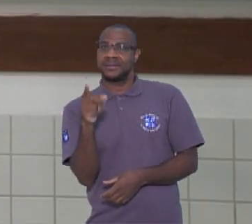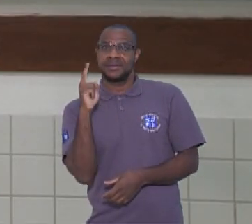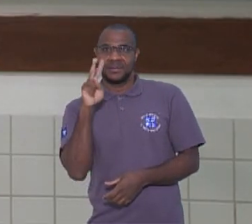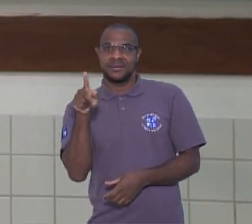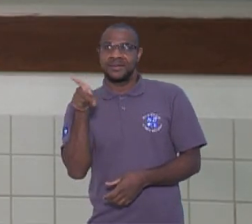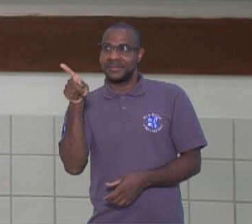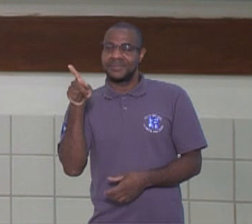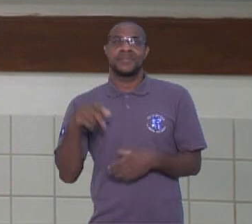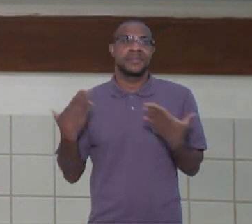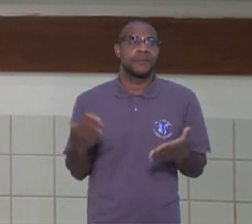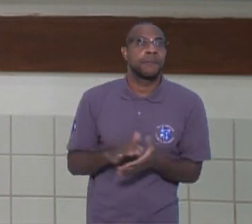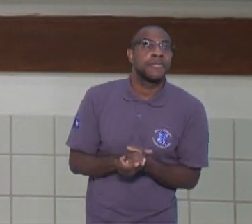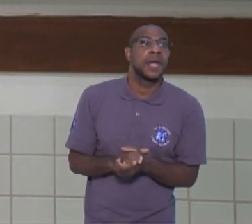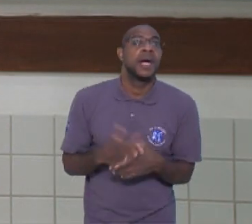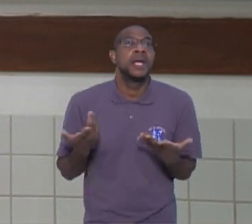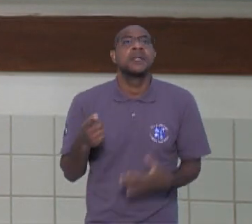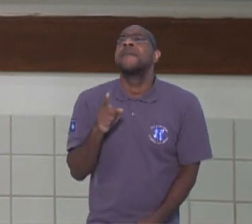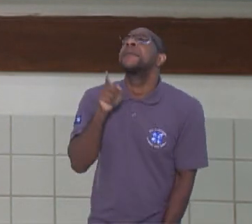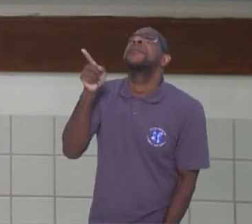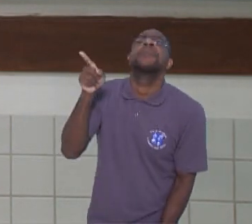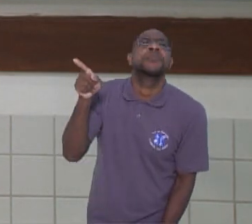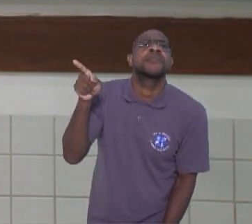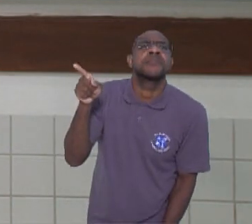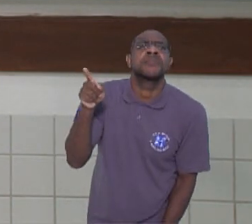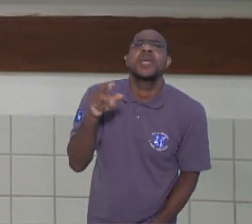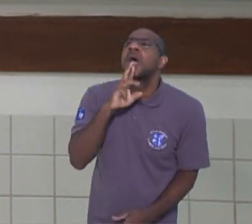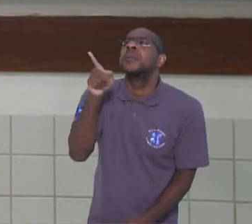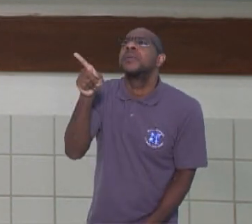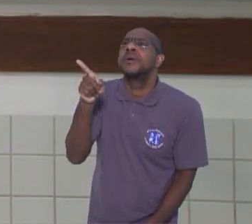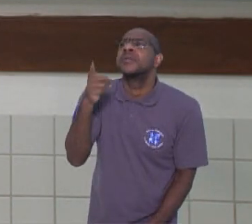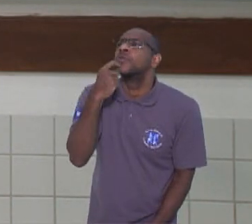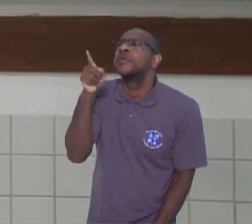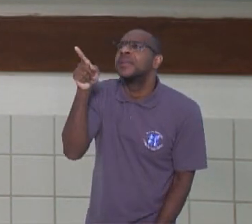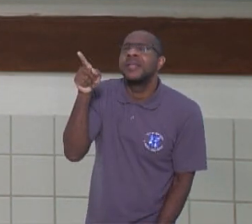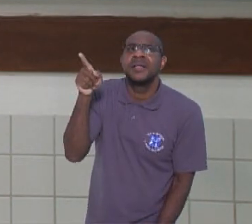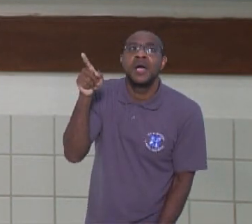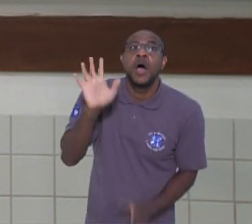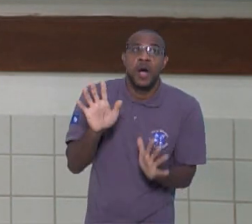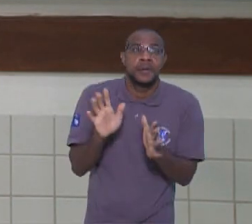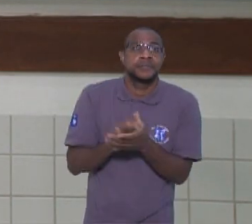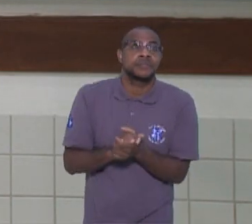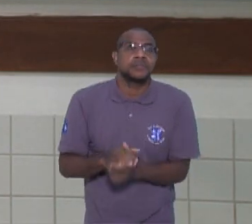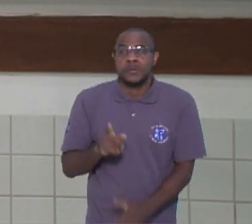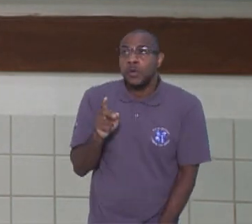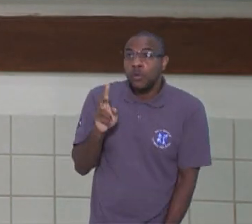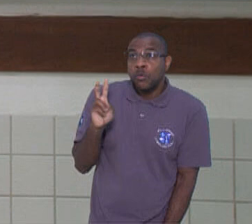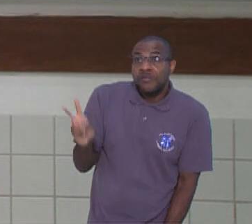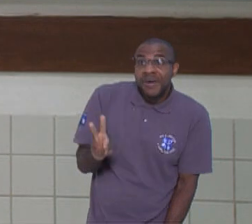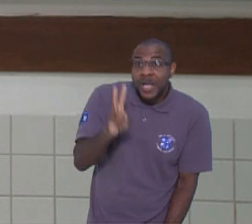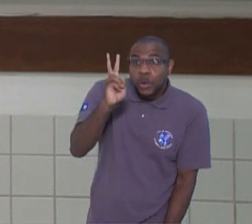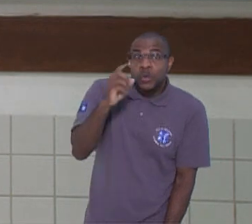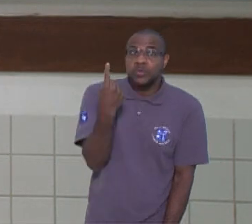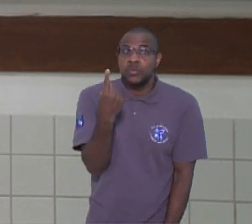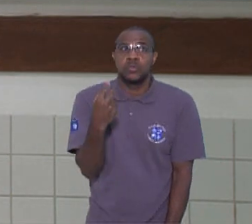Não. Então, o que, que você entendeu disso? Que o valor de 1 não pode ser a equação, ok?